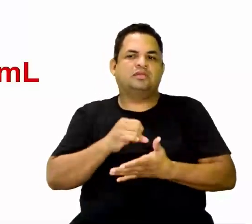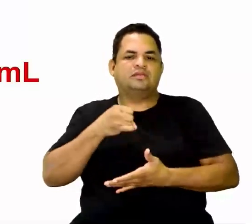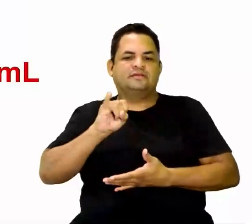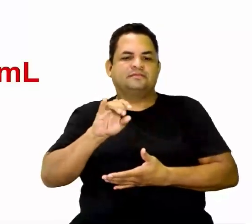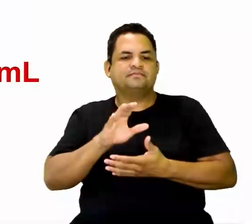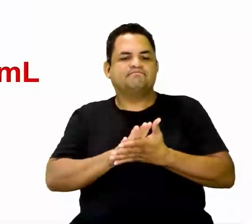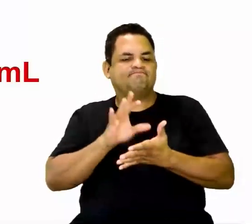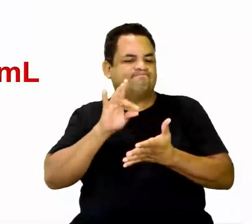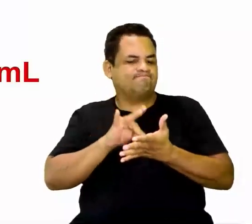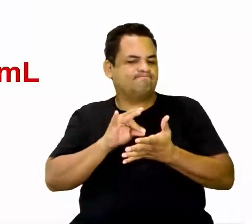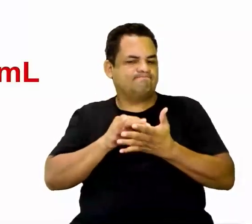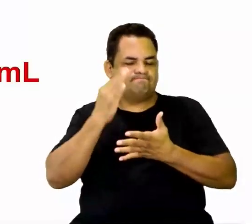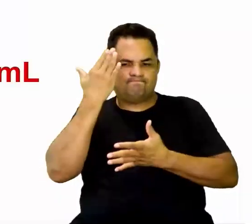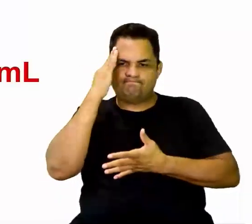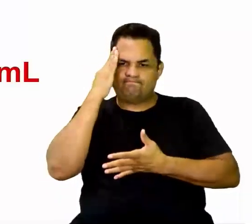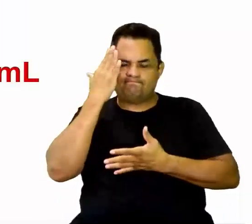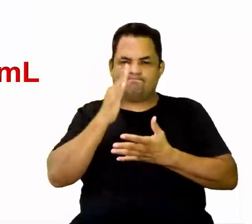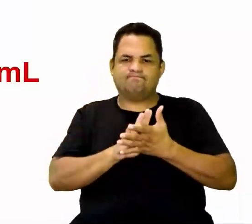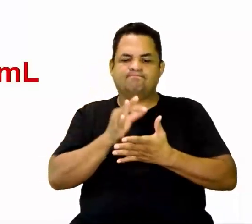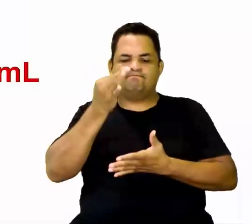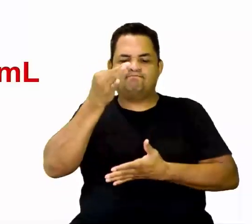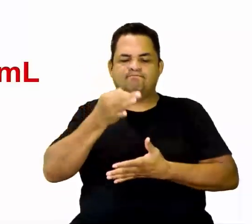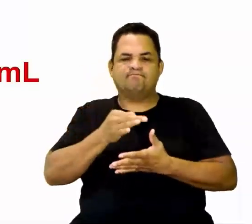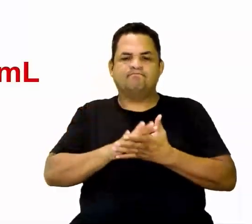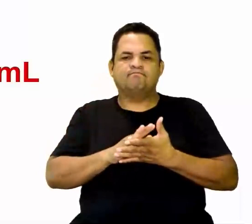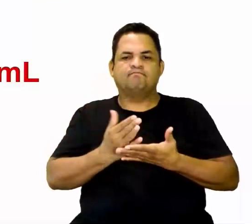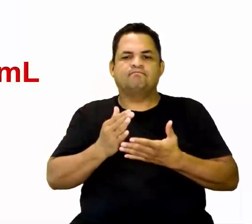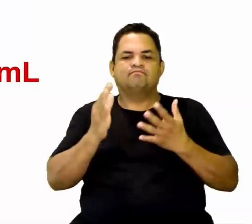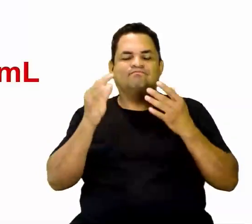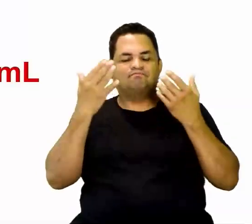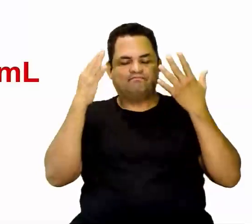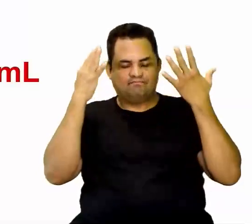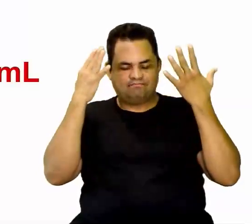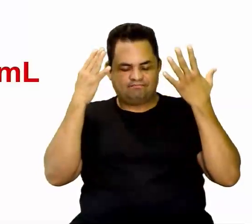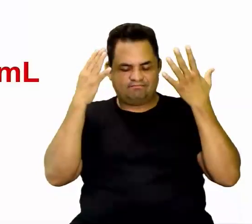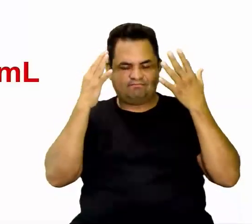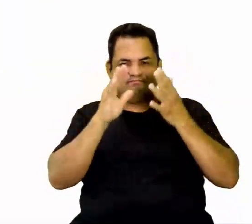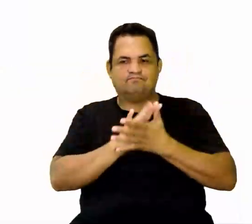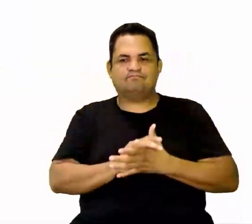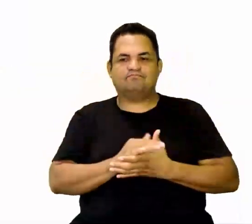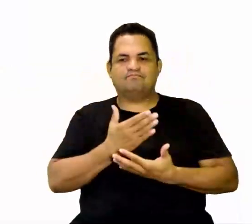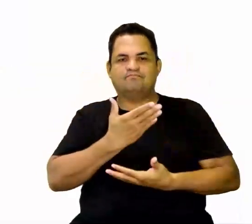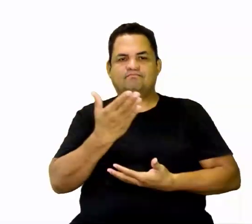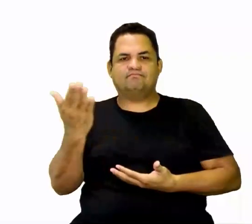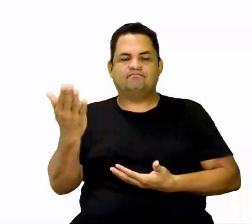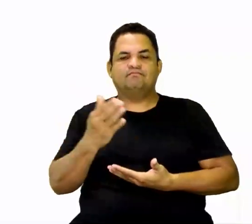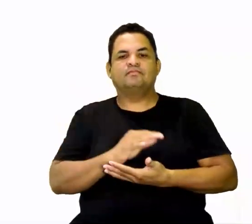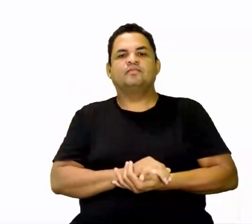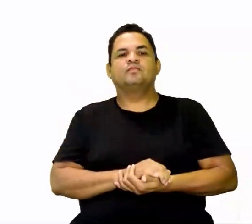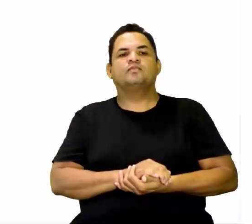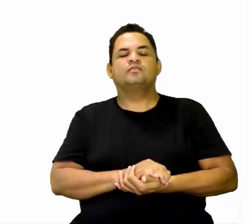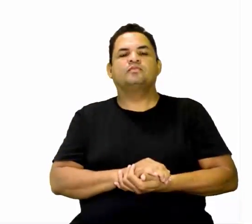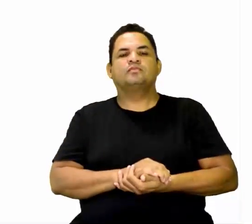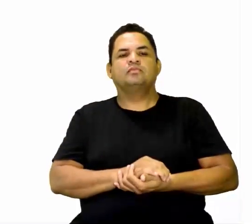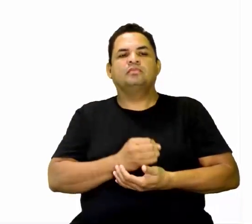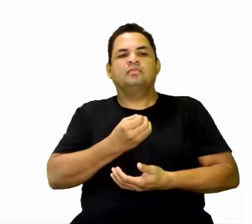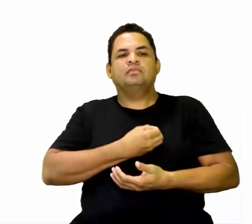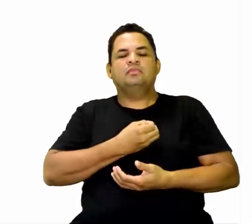realmente entendeu e acertou a questão, parabéns para você. E na segunda